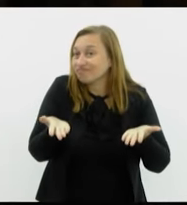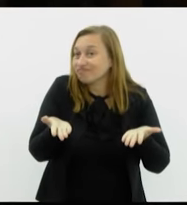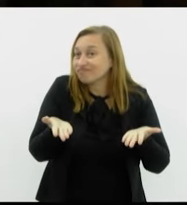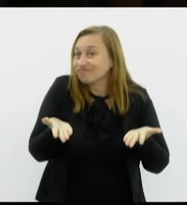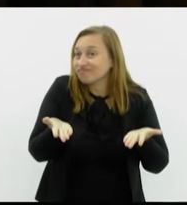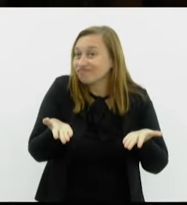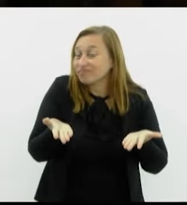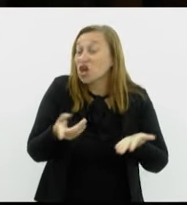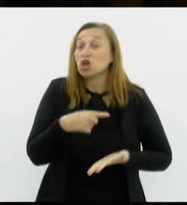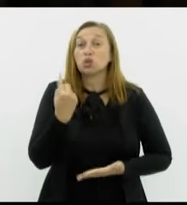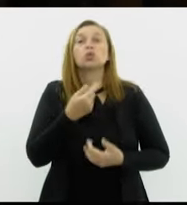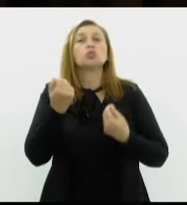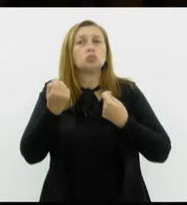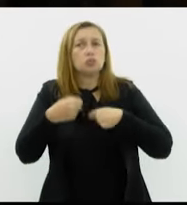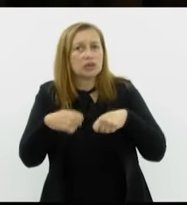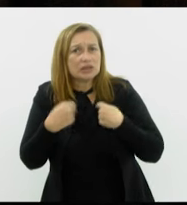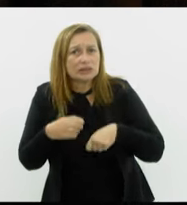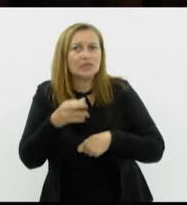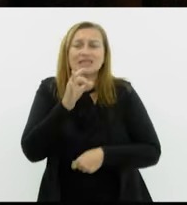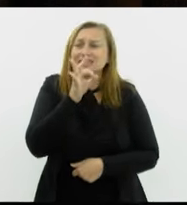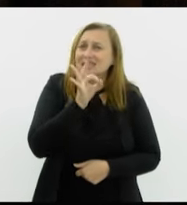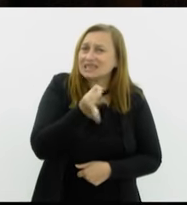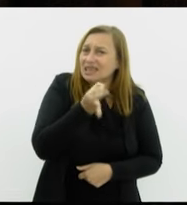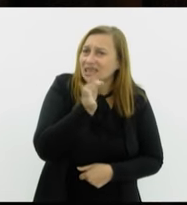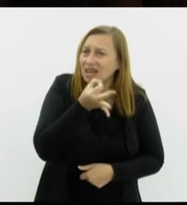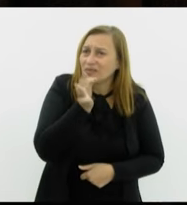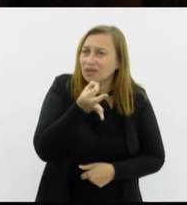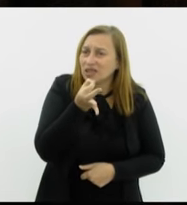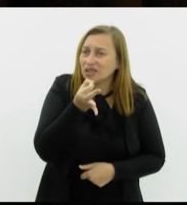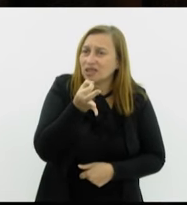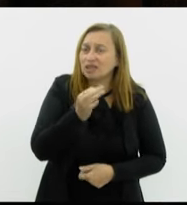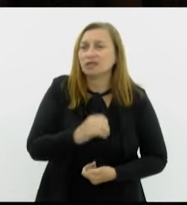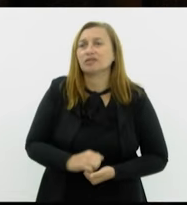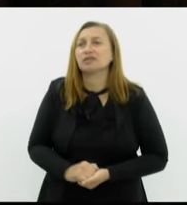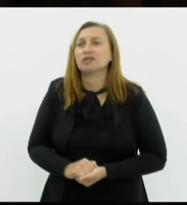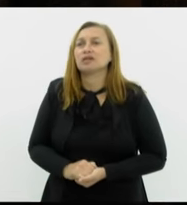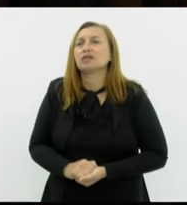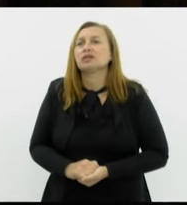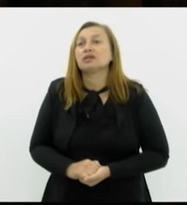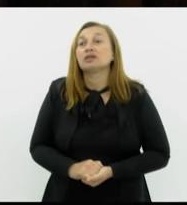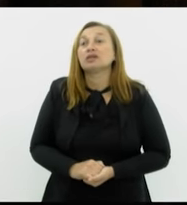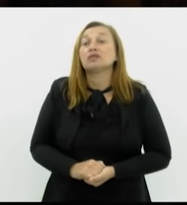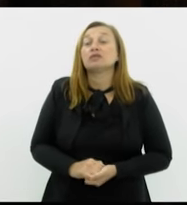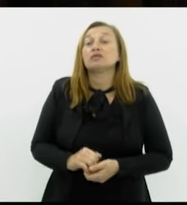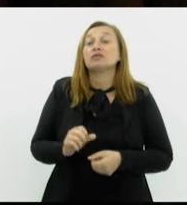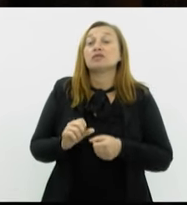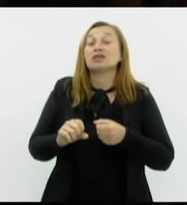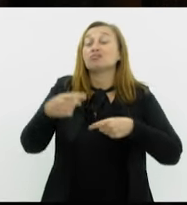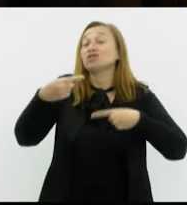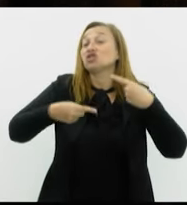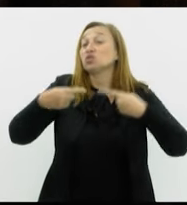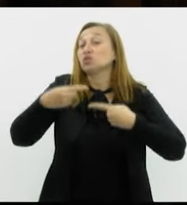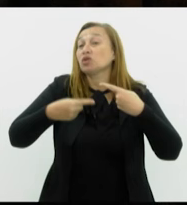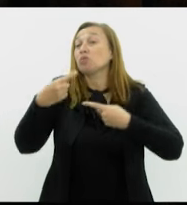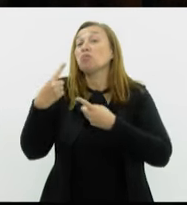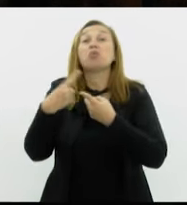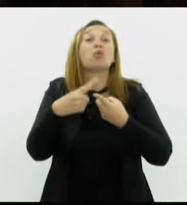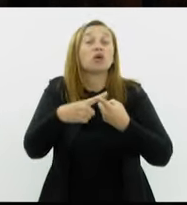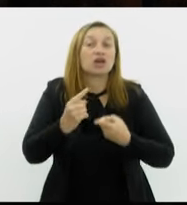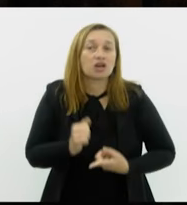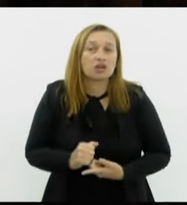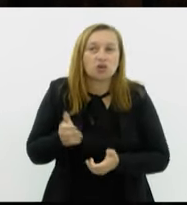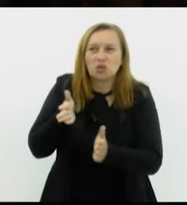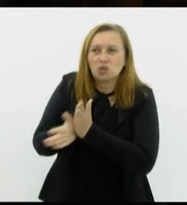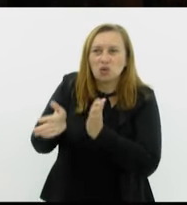Que nós precisamos, efetivamente, fazer uma discussão, porque o